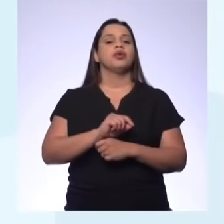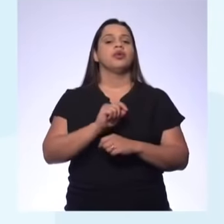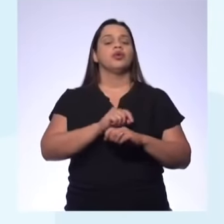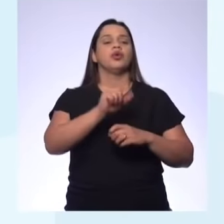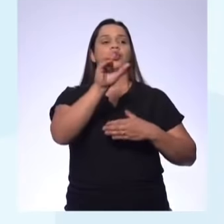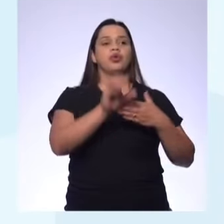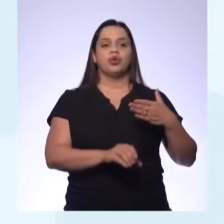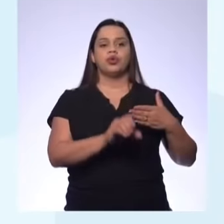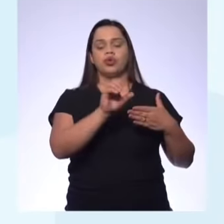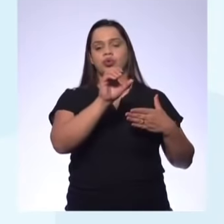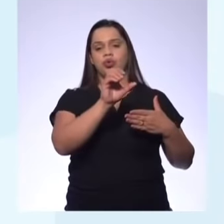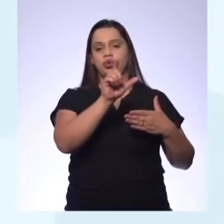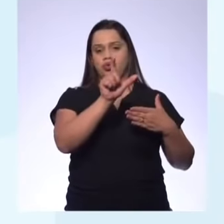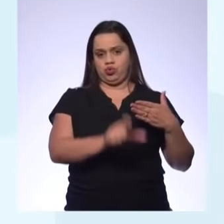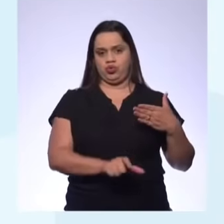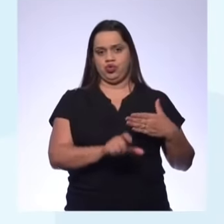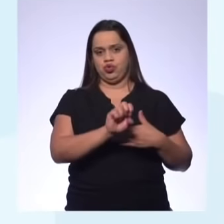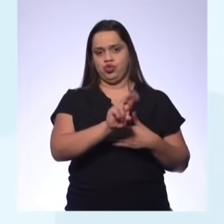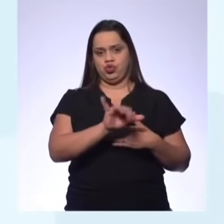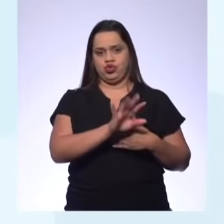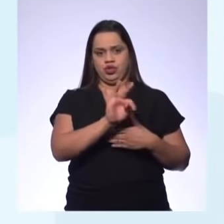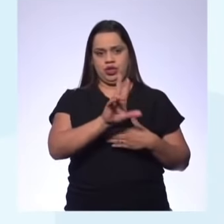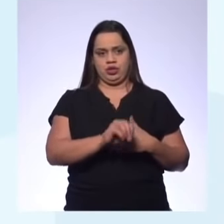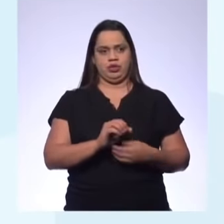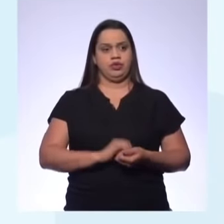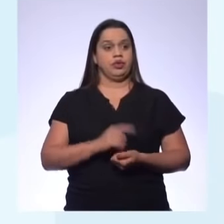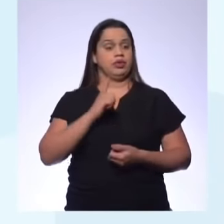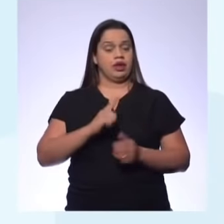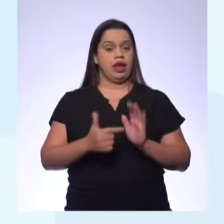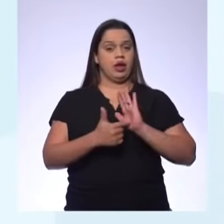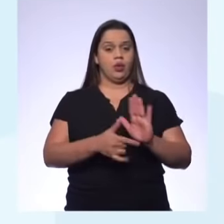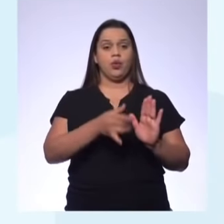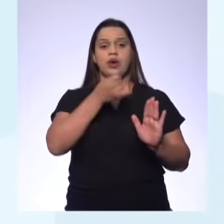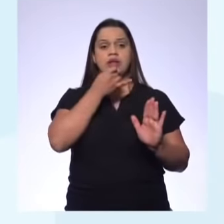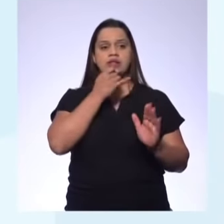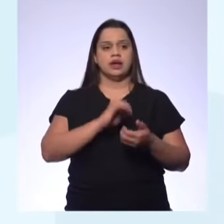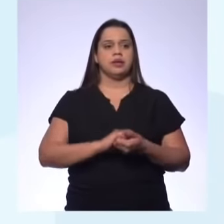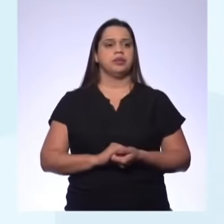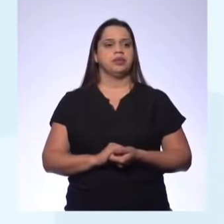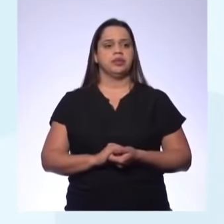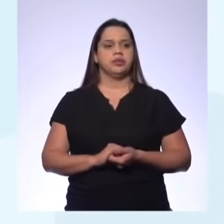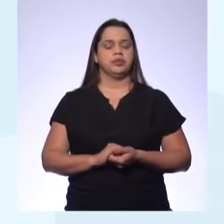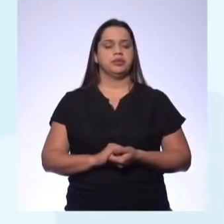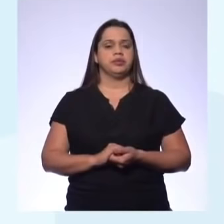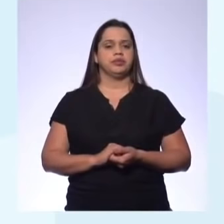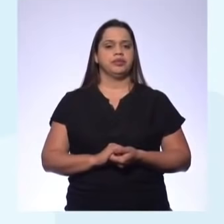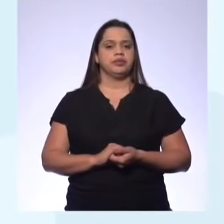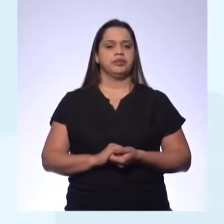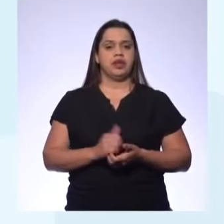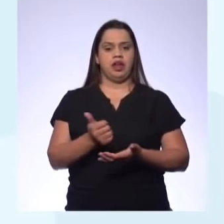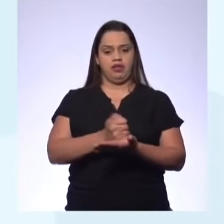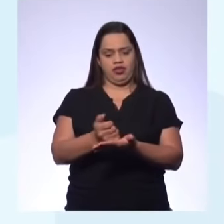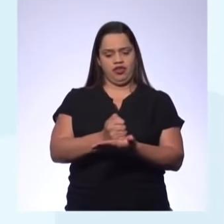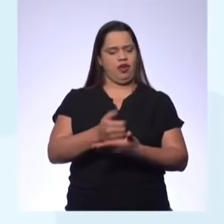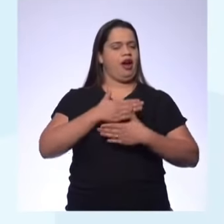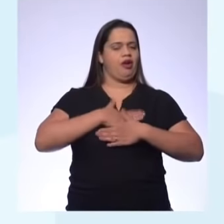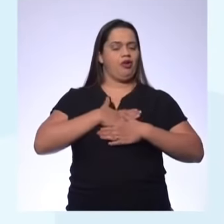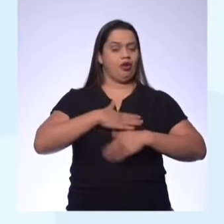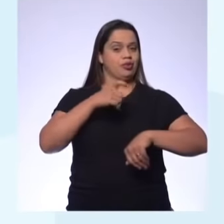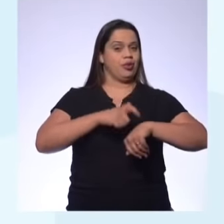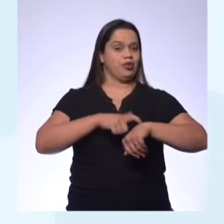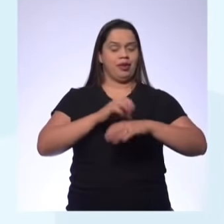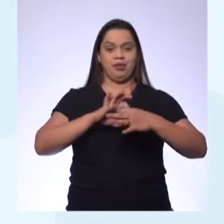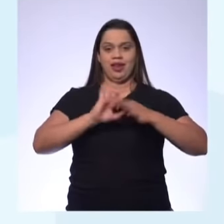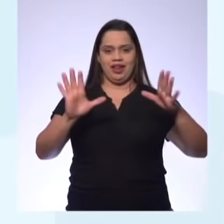mas eu acabei ajudando Então aqui tem as formas I like to play vídeo game e my free time jogar videogame no meu tempo livre